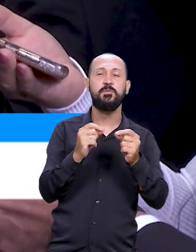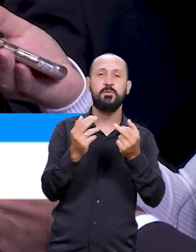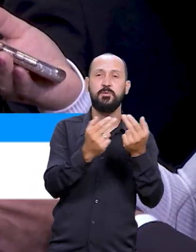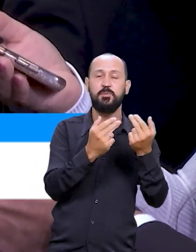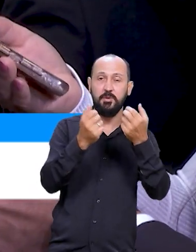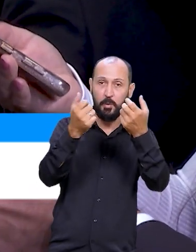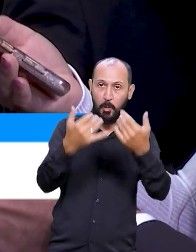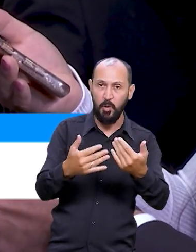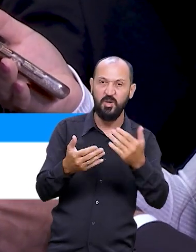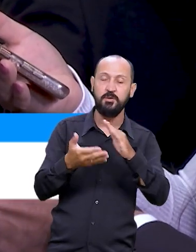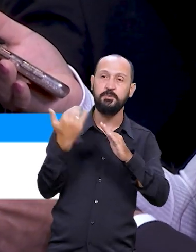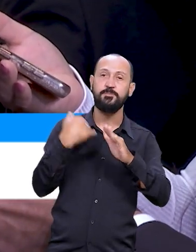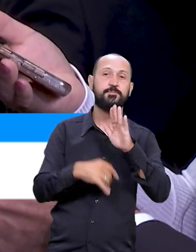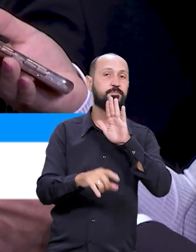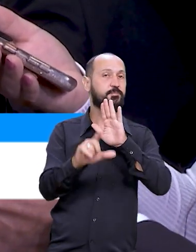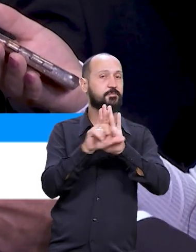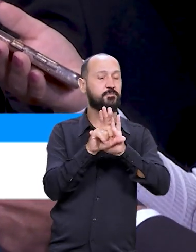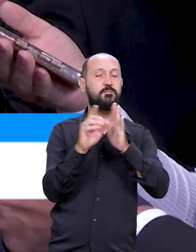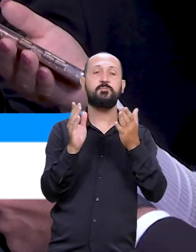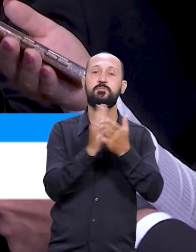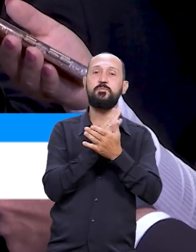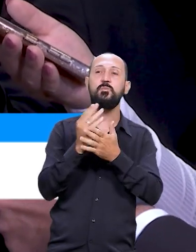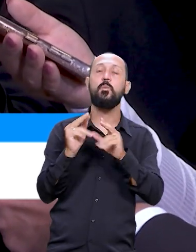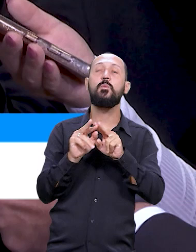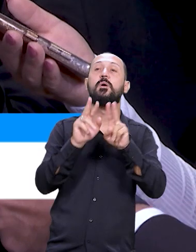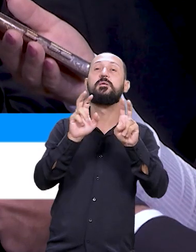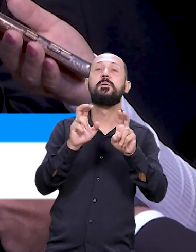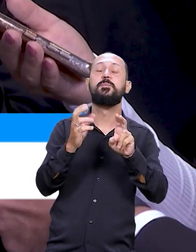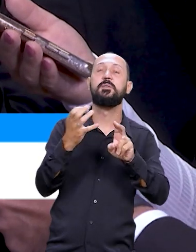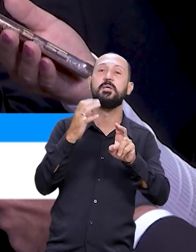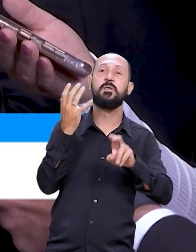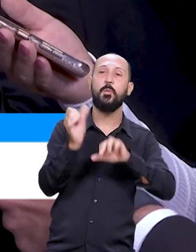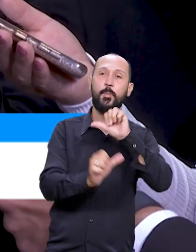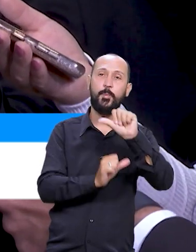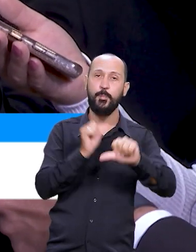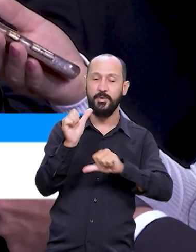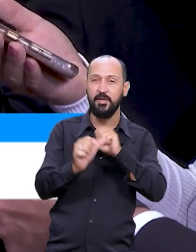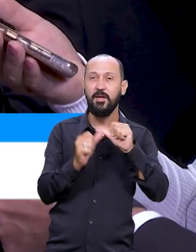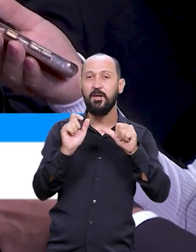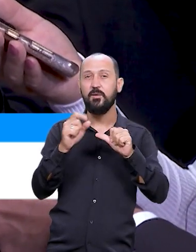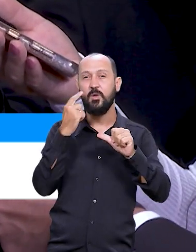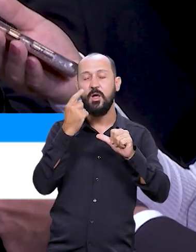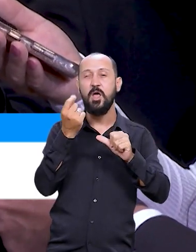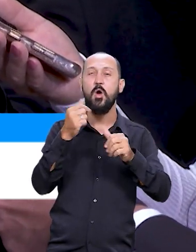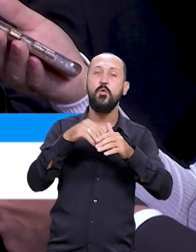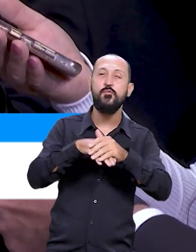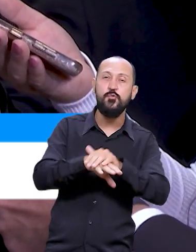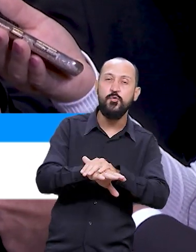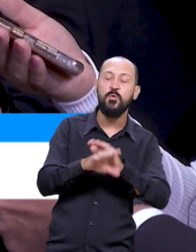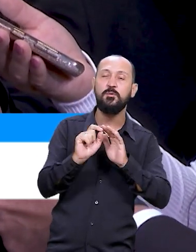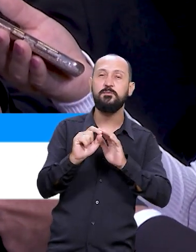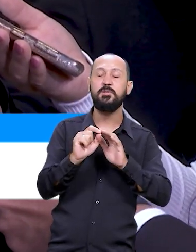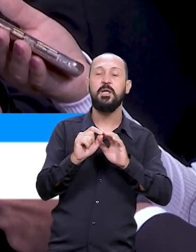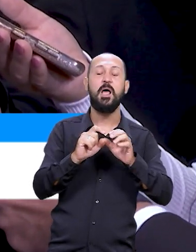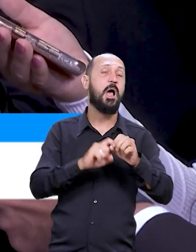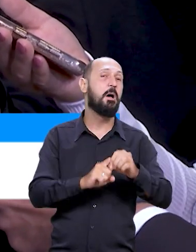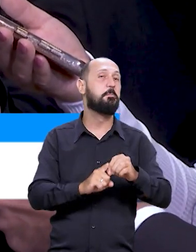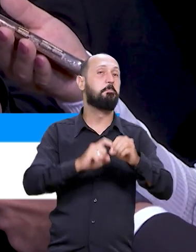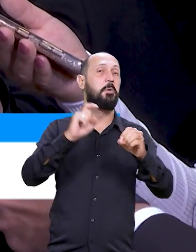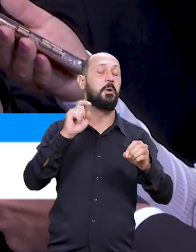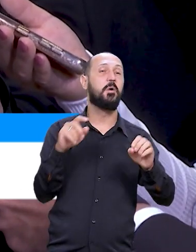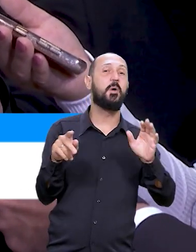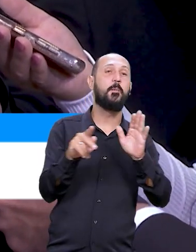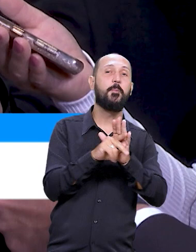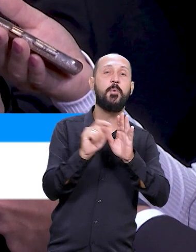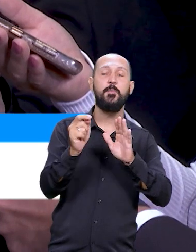questão da mesma fala que já estava na legislação, outras questões que às vezes queriam modificar a questão do fundo, que daí essa